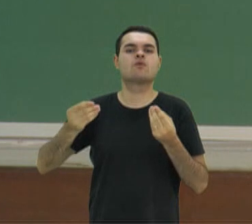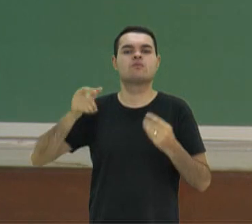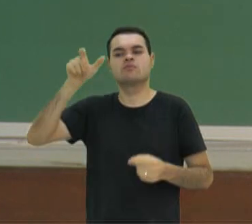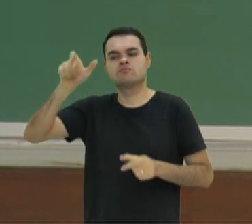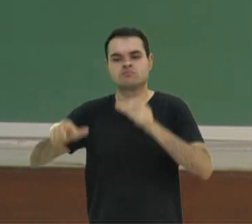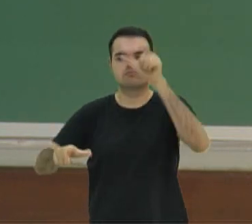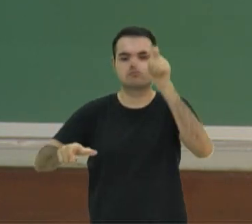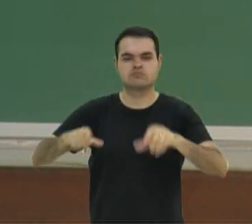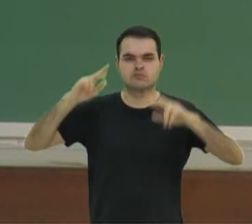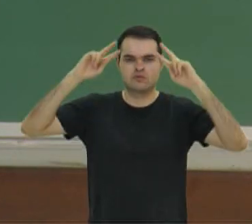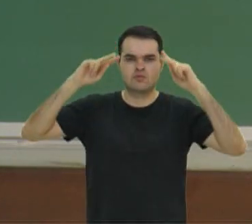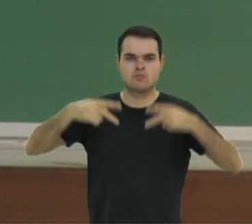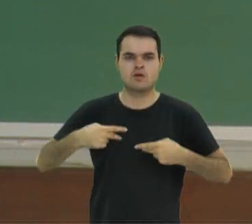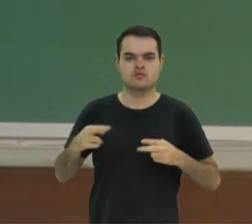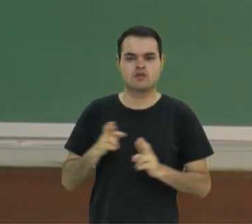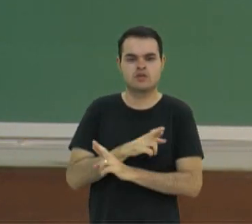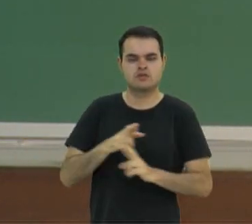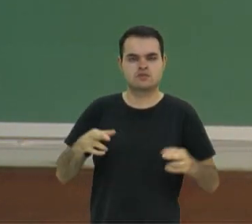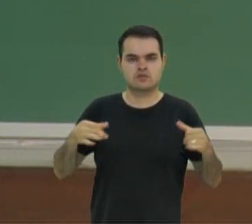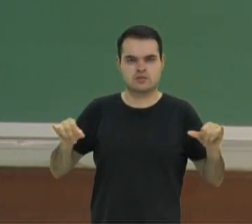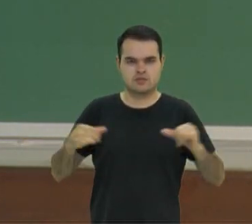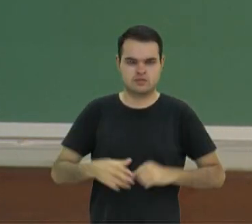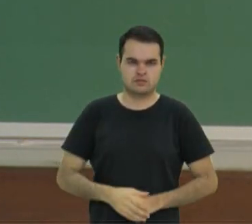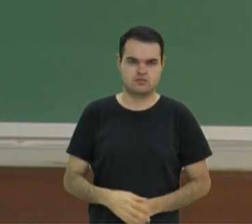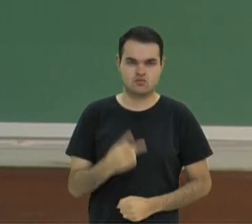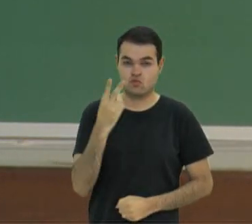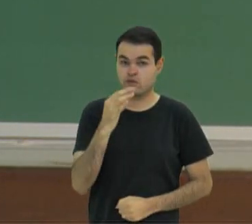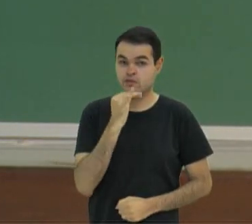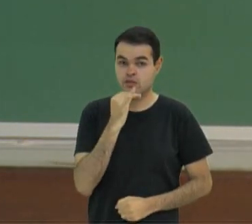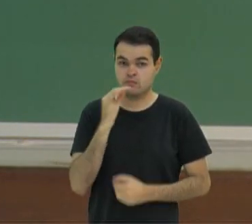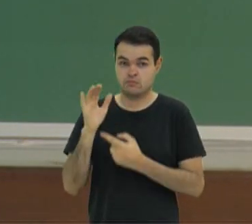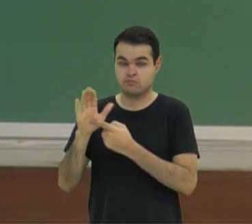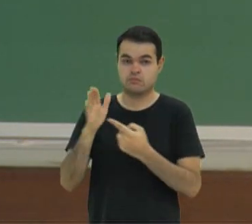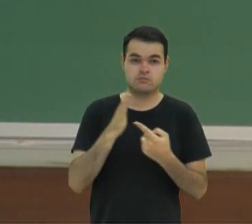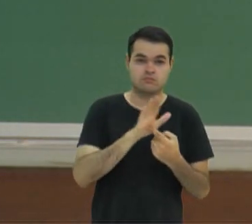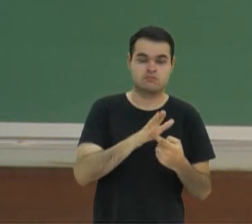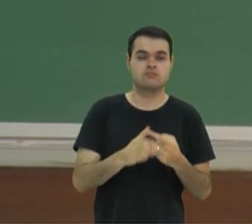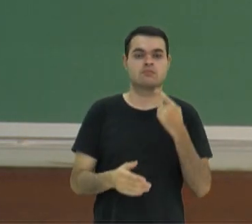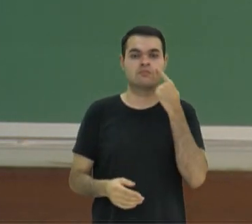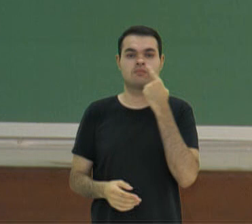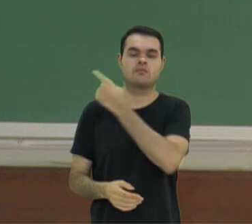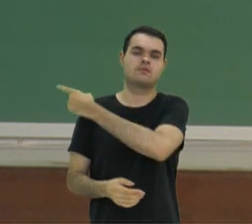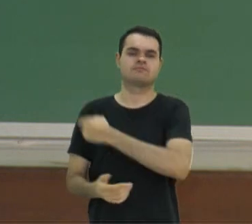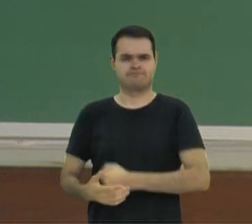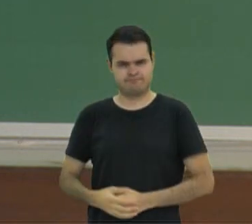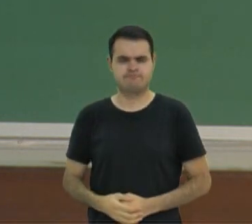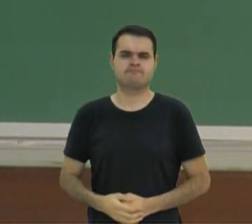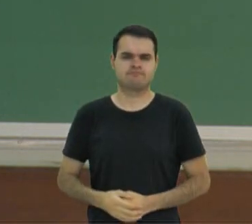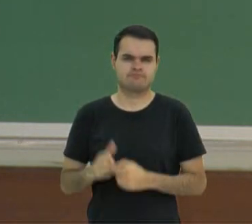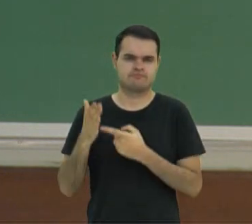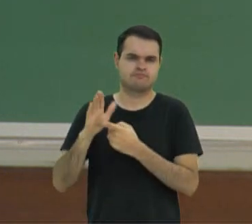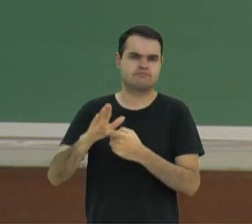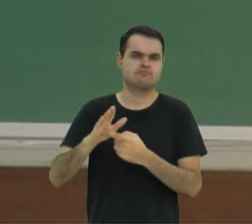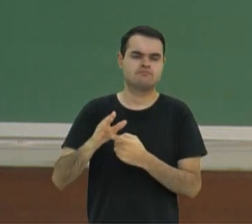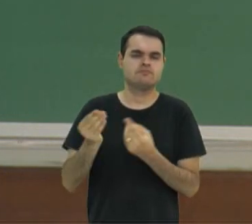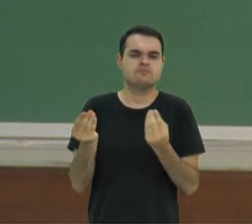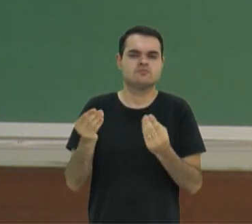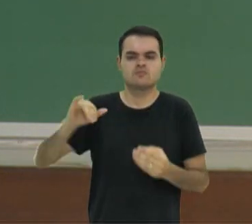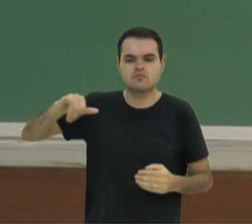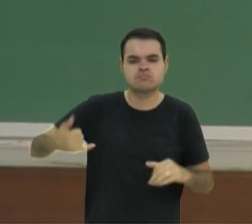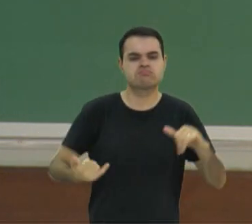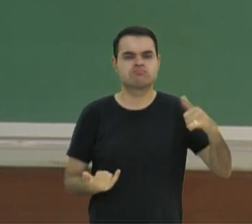energia? Bem, aqui eu coloquei dois exemplos para vocês, né, de alguma forma que mostra, né, a utilização da energia